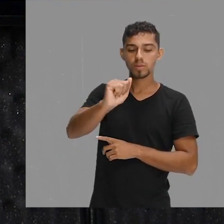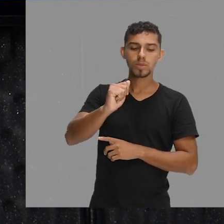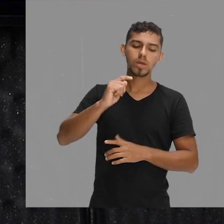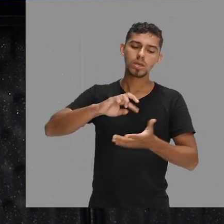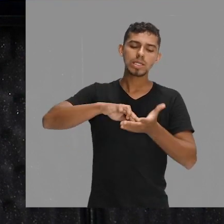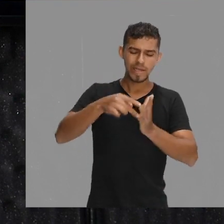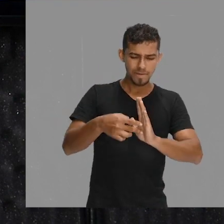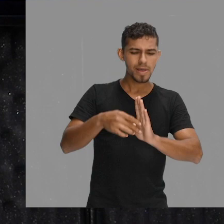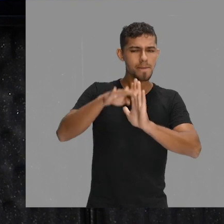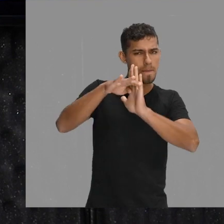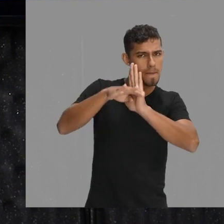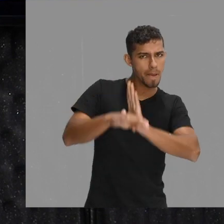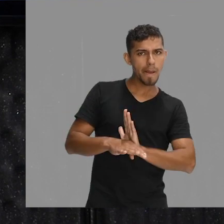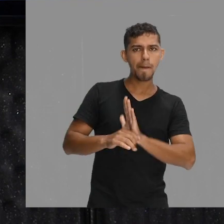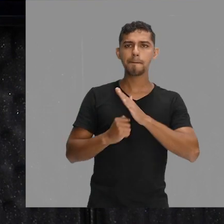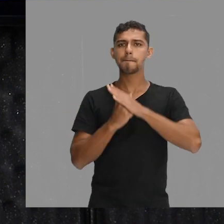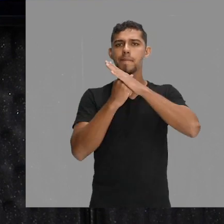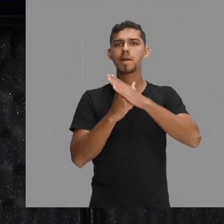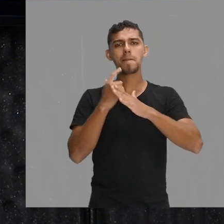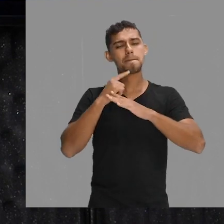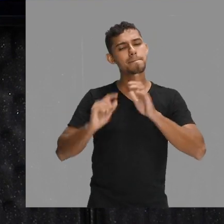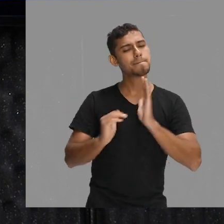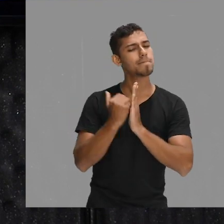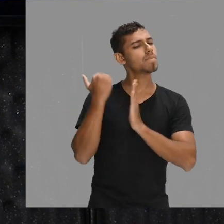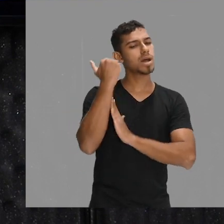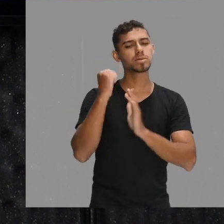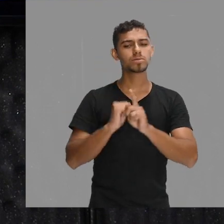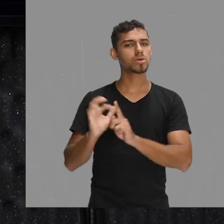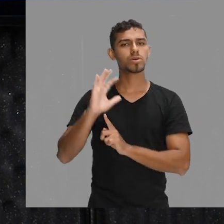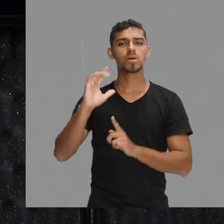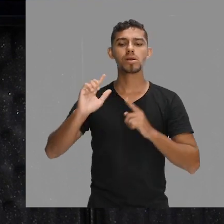da pressão máxima de vapor, ocasionada pelo quê?